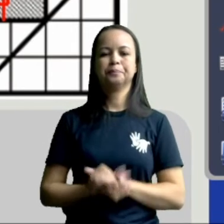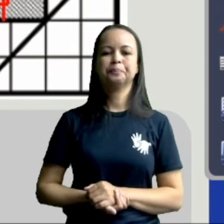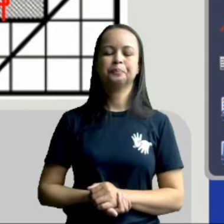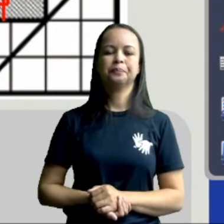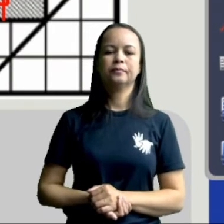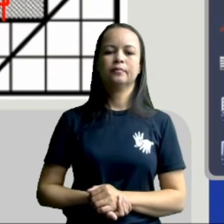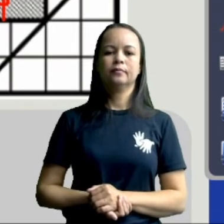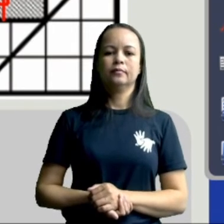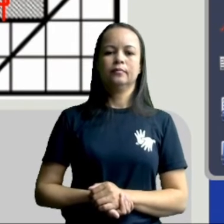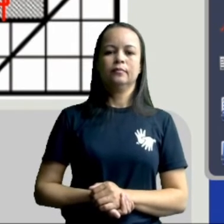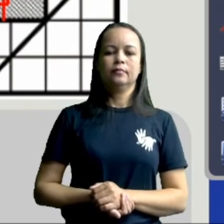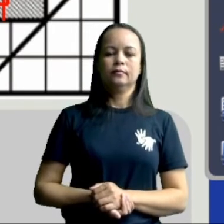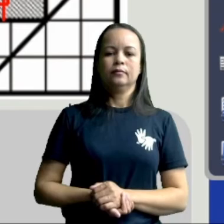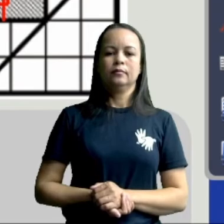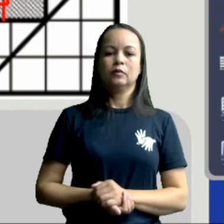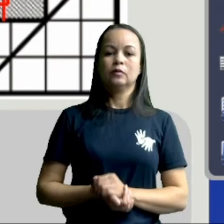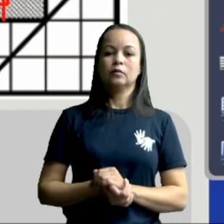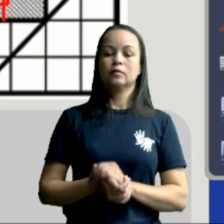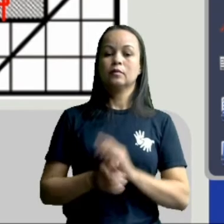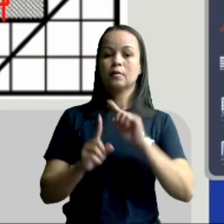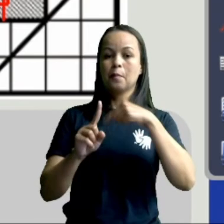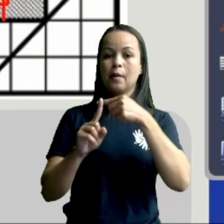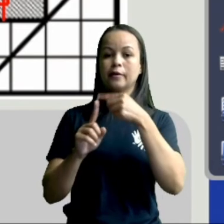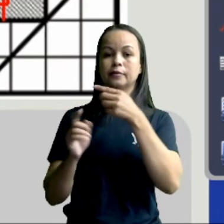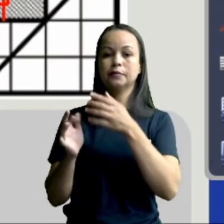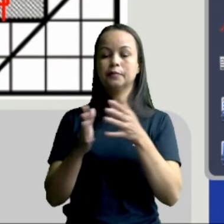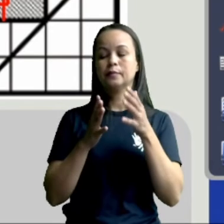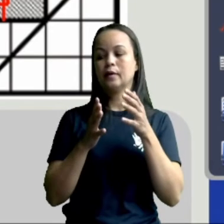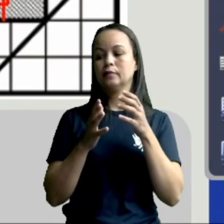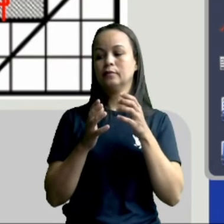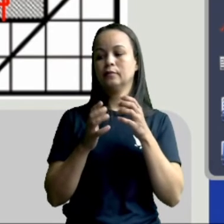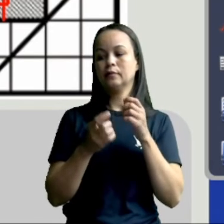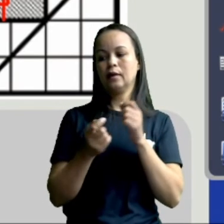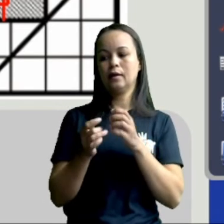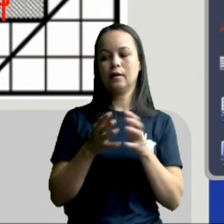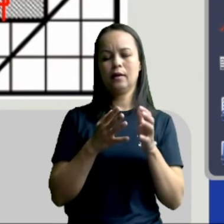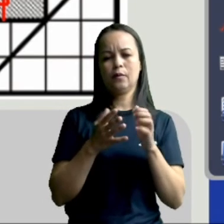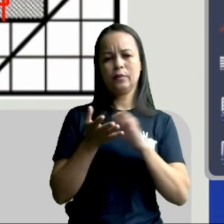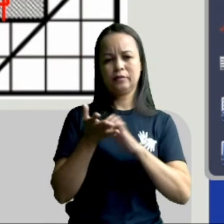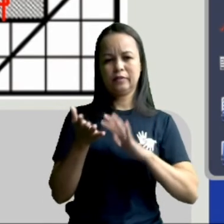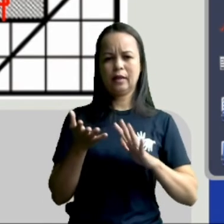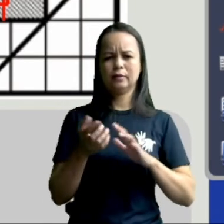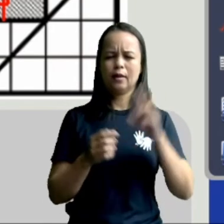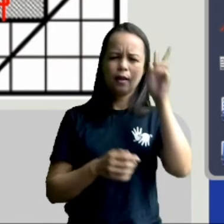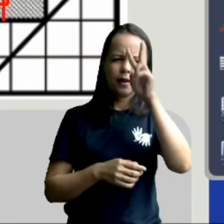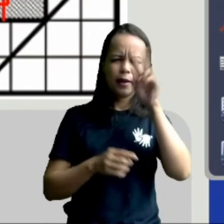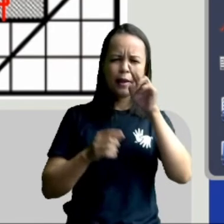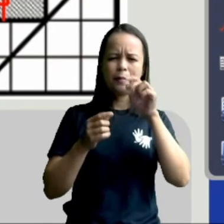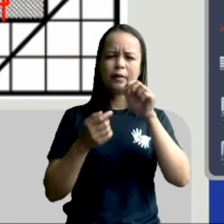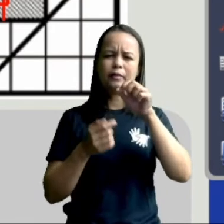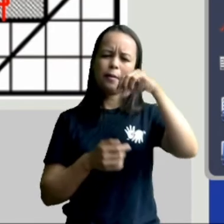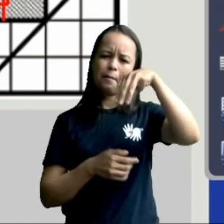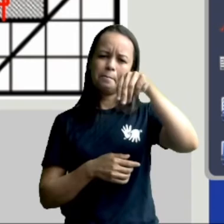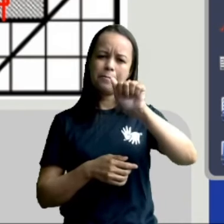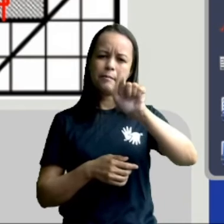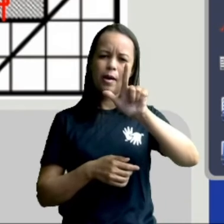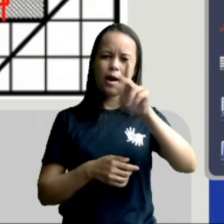gente? Mais uma questão, então, sempre que tiver malha quadriculada, gente, lembra de sair